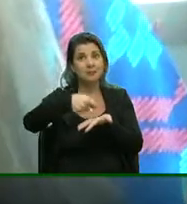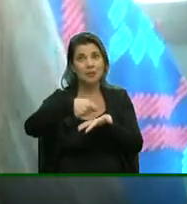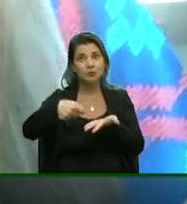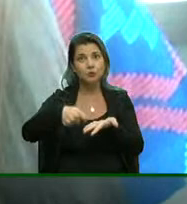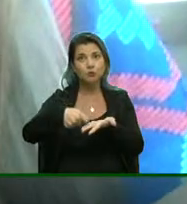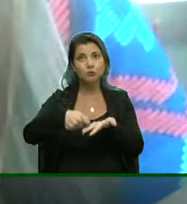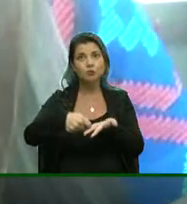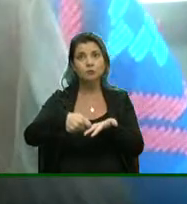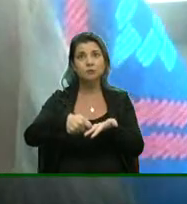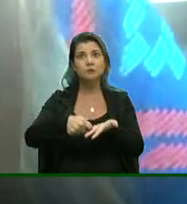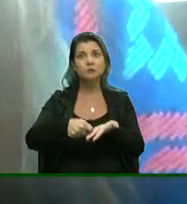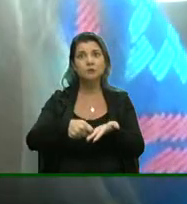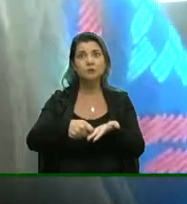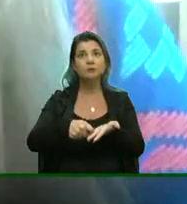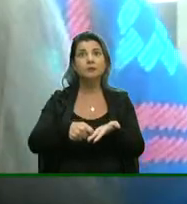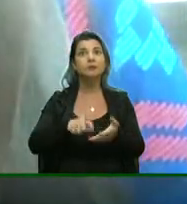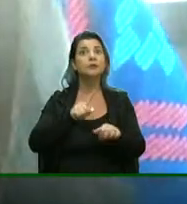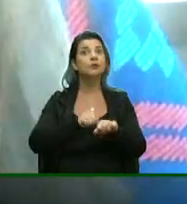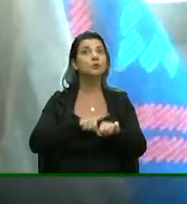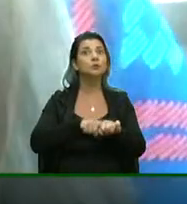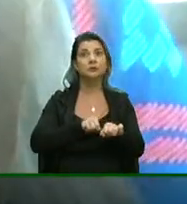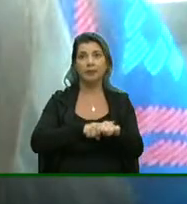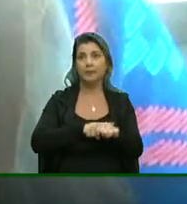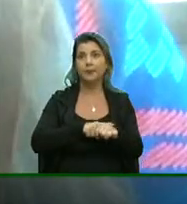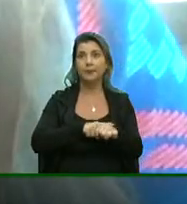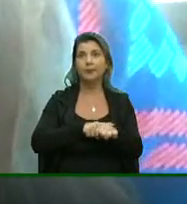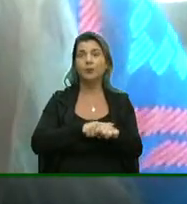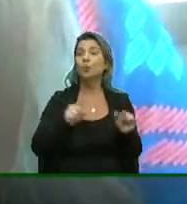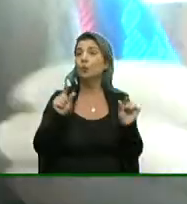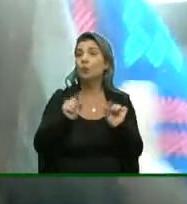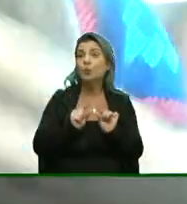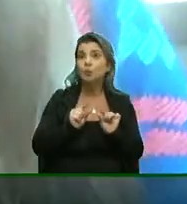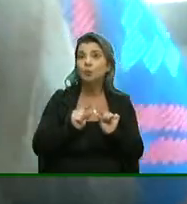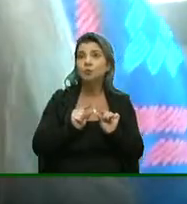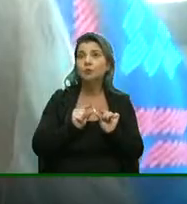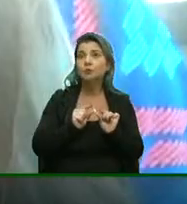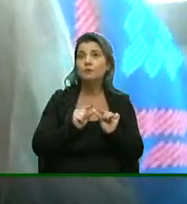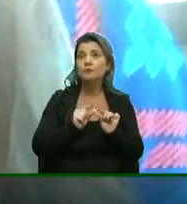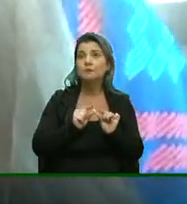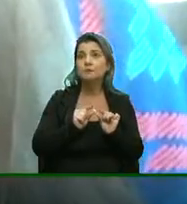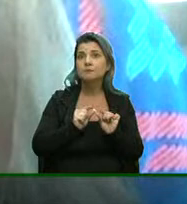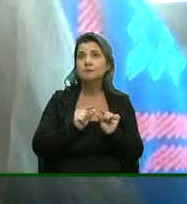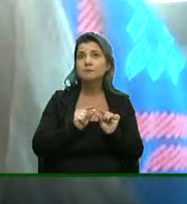em plenário, e com o tempo muito curto,